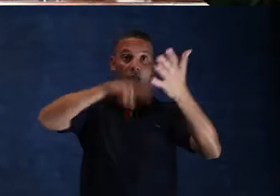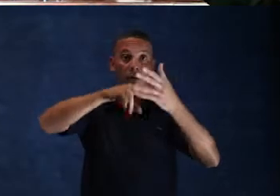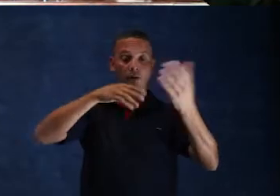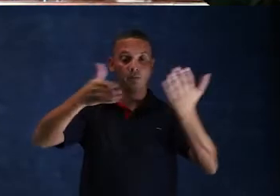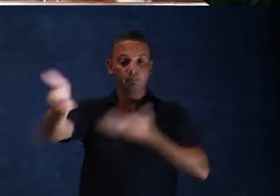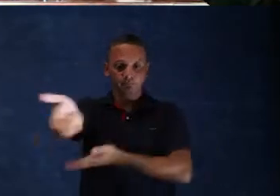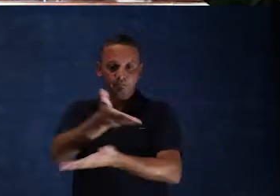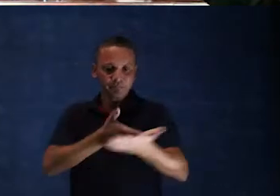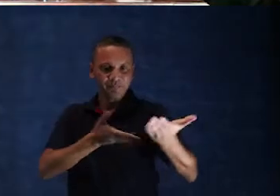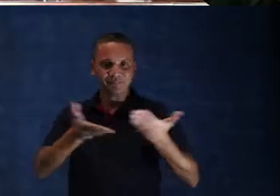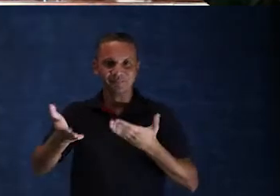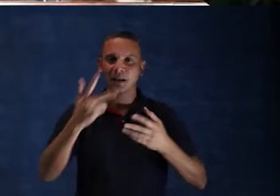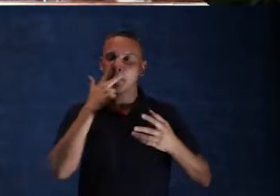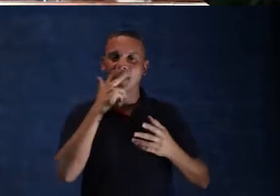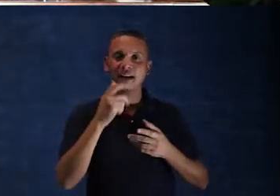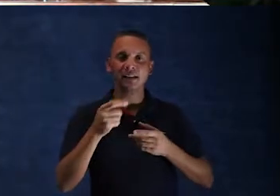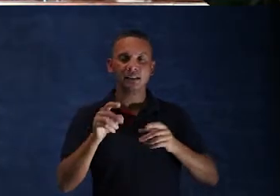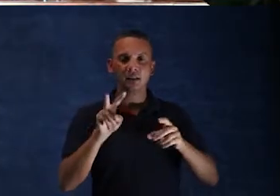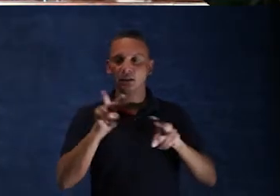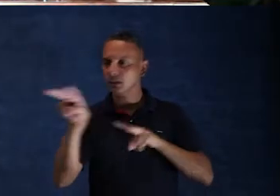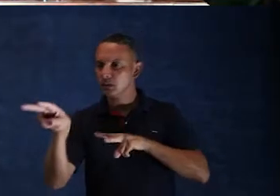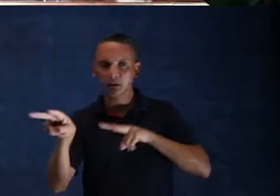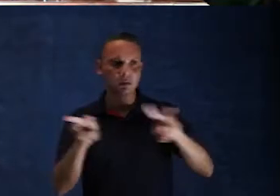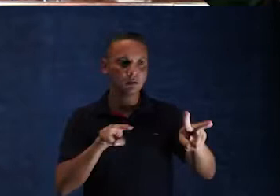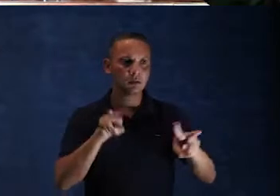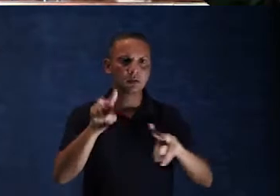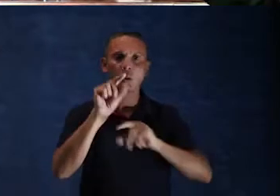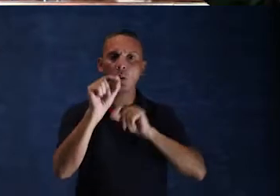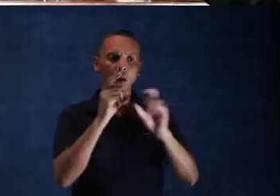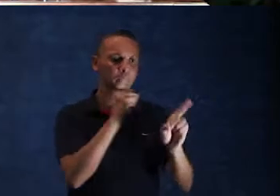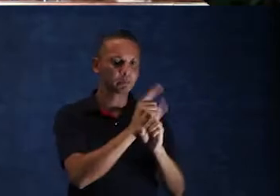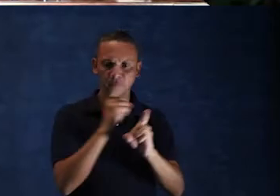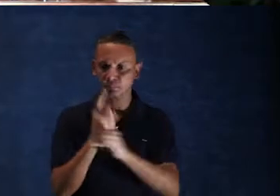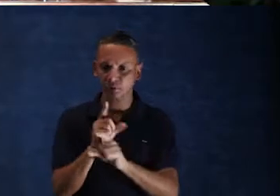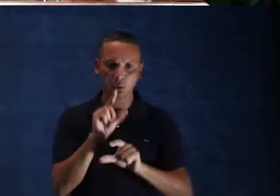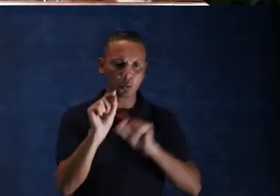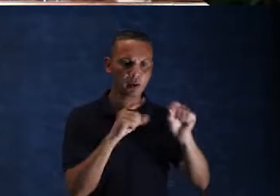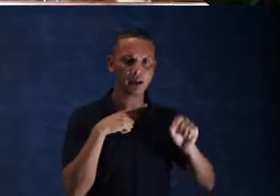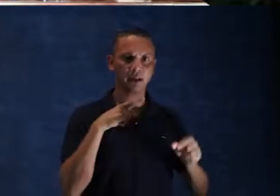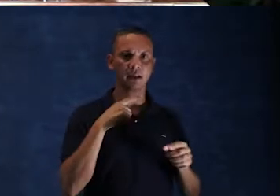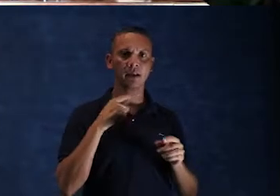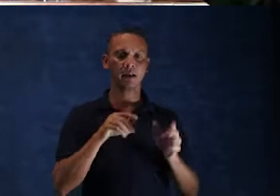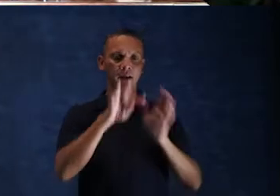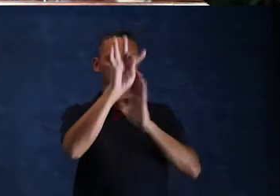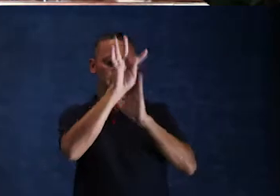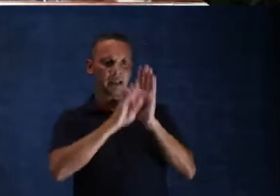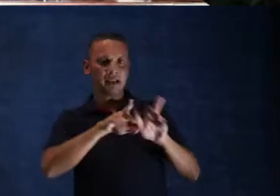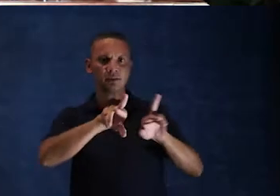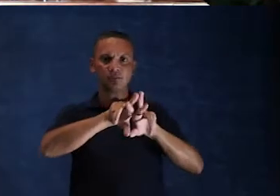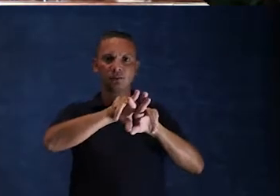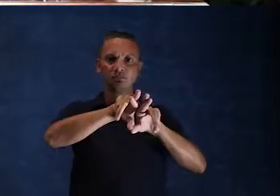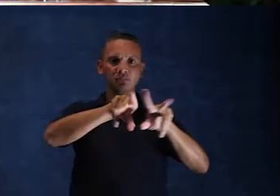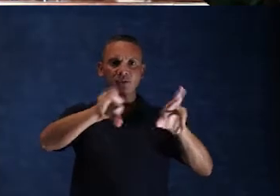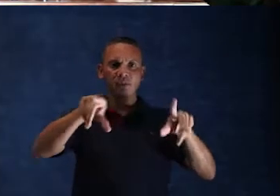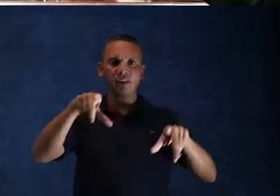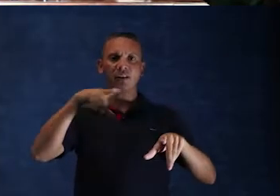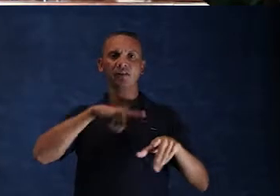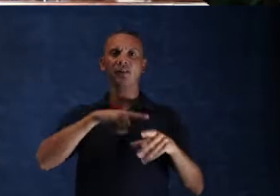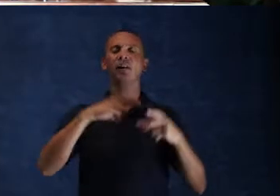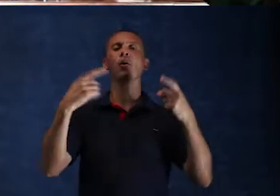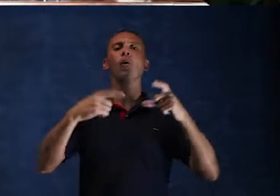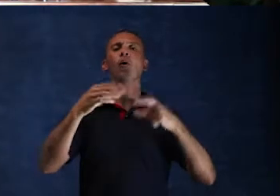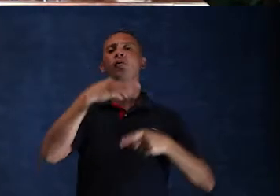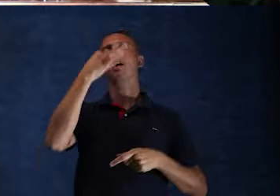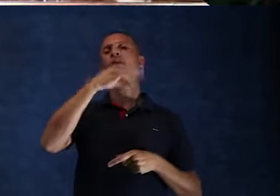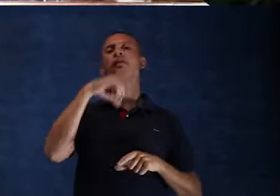e atue como um jogador, com as referências explícitas e implícitas a outros textos que dão sabor e norte à